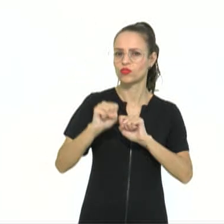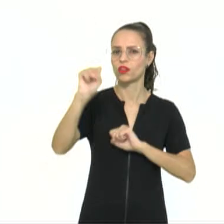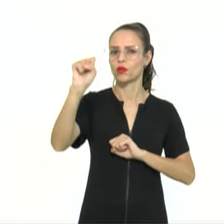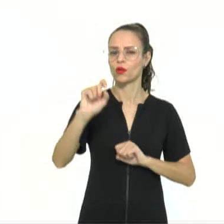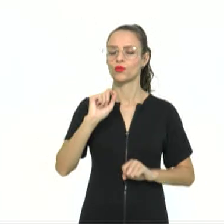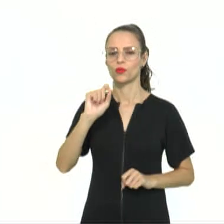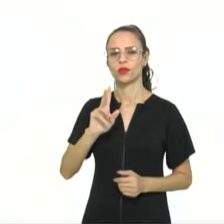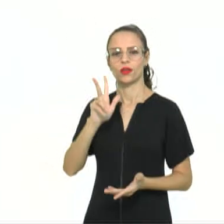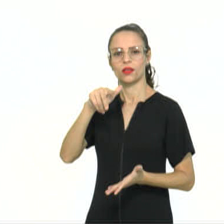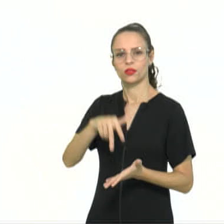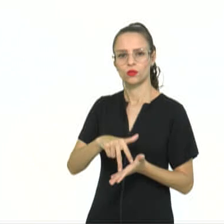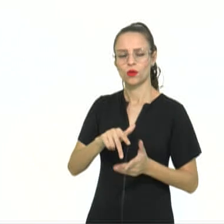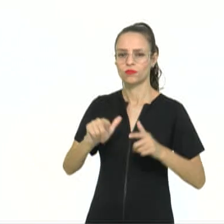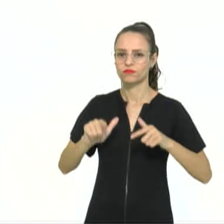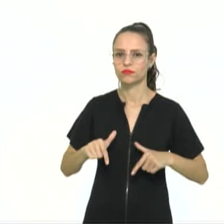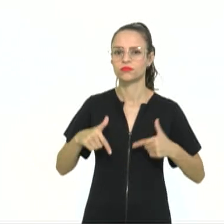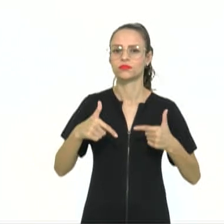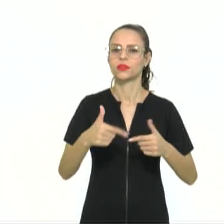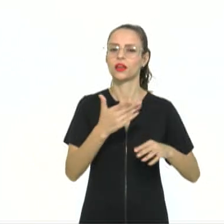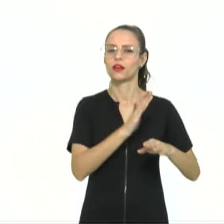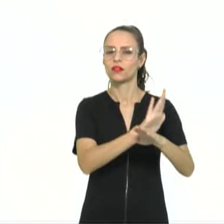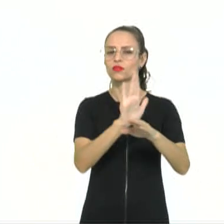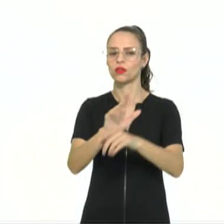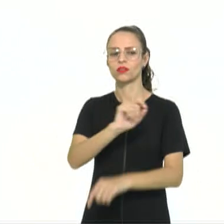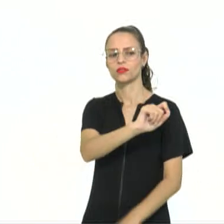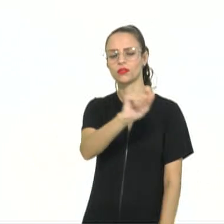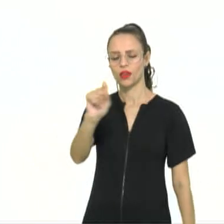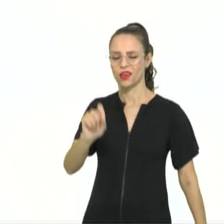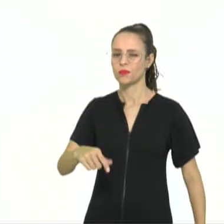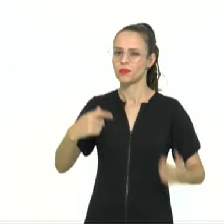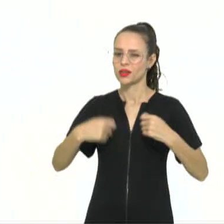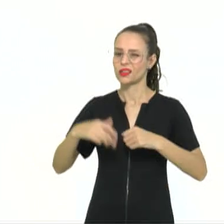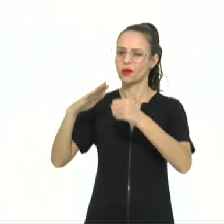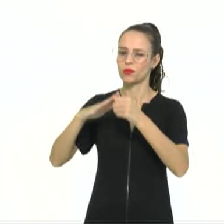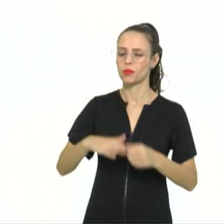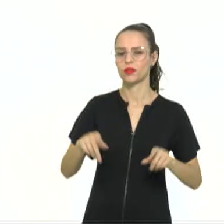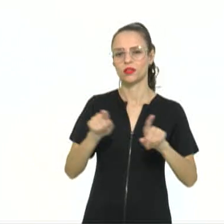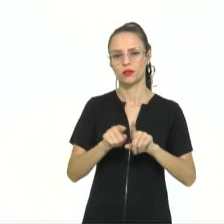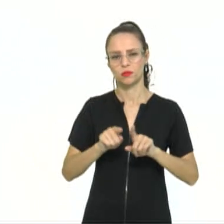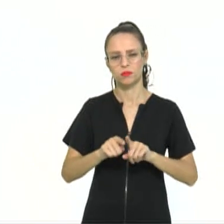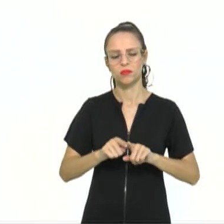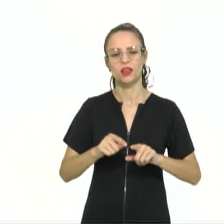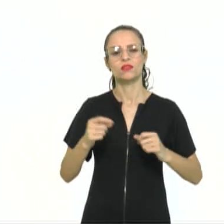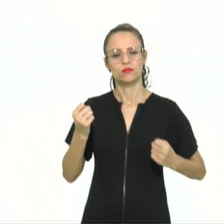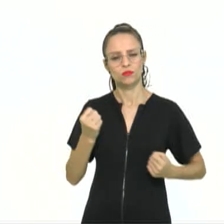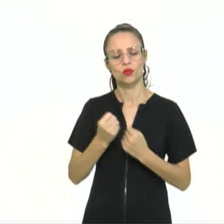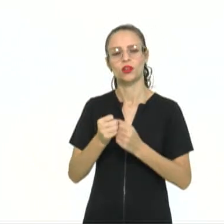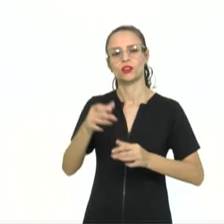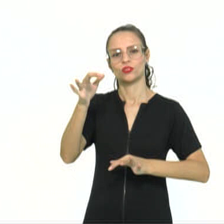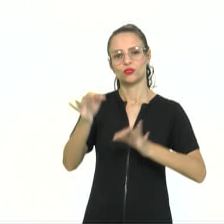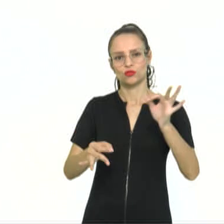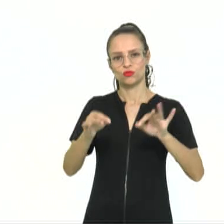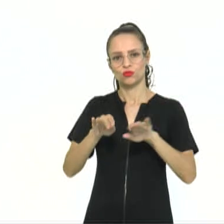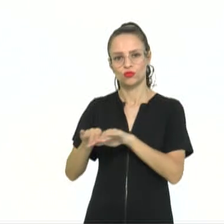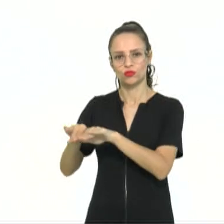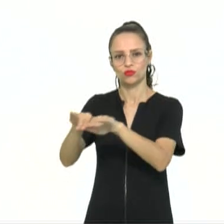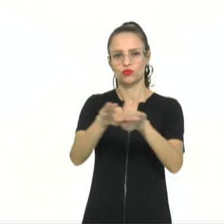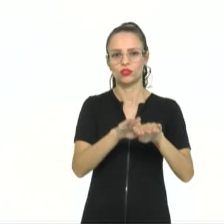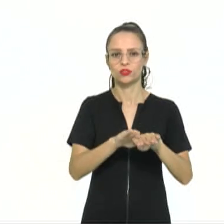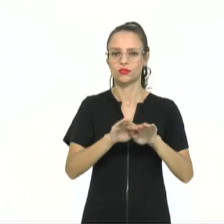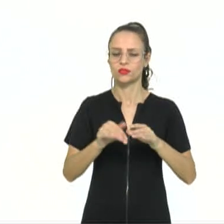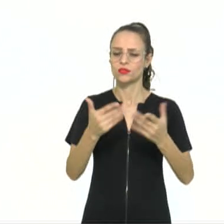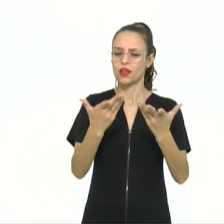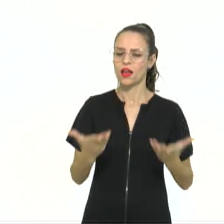com isenção, ajudar sempre os necessitados e oprimidos, primar pela justiça, em harmonia e com força. Outra